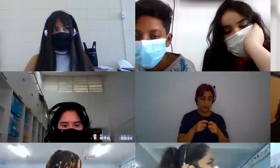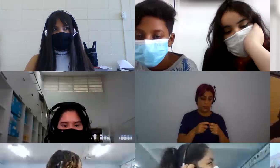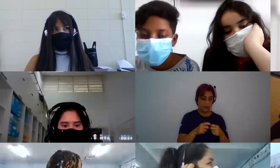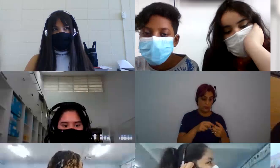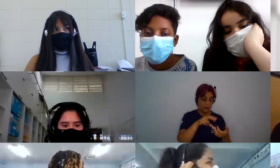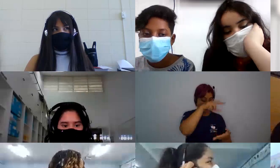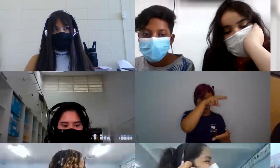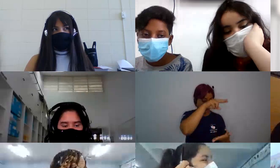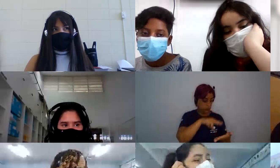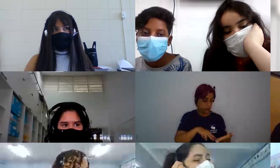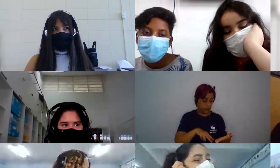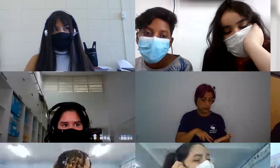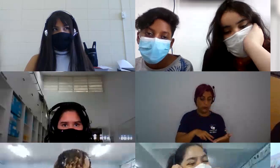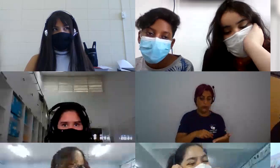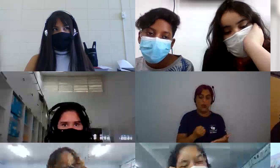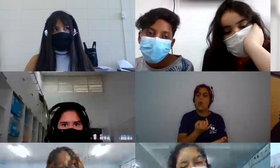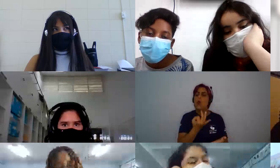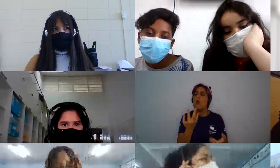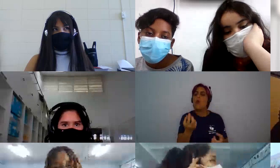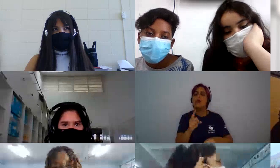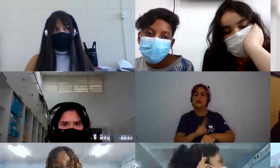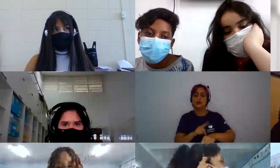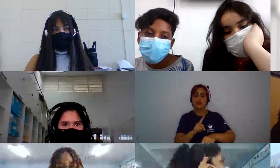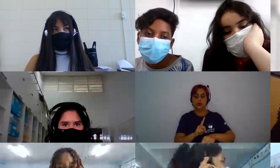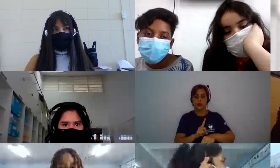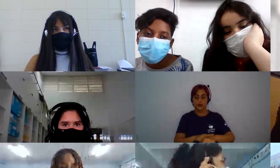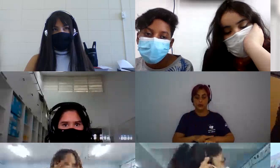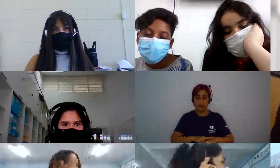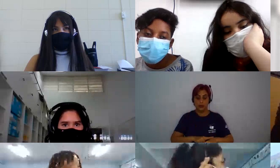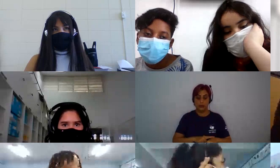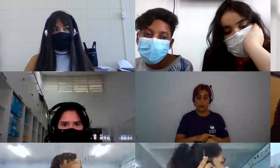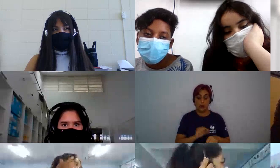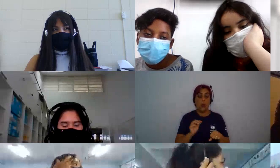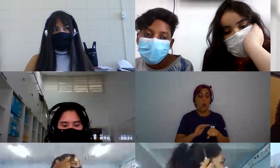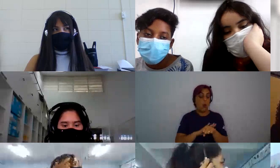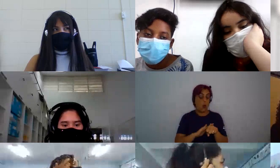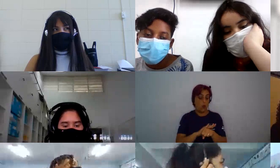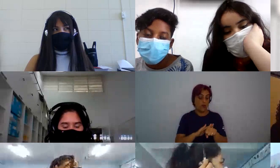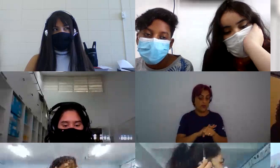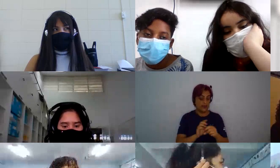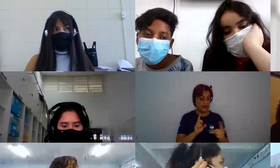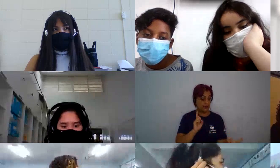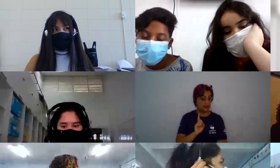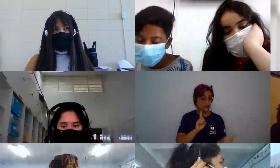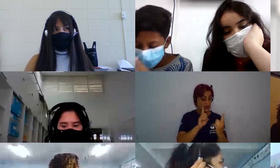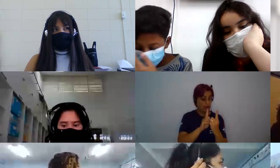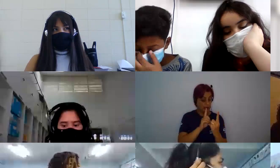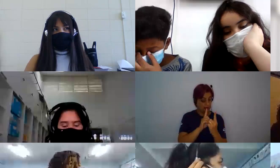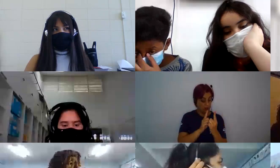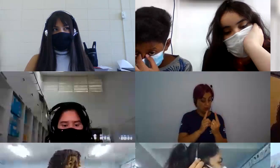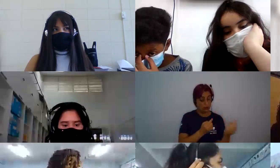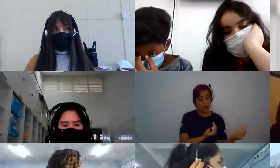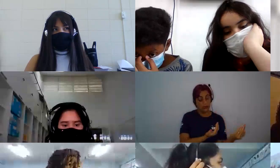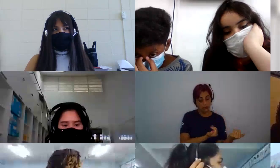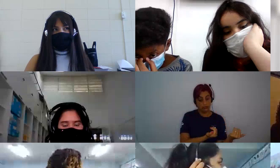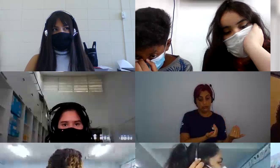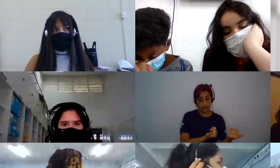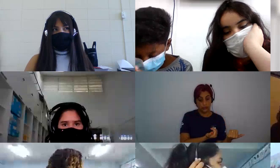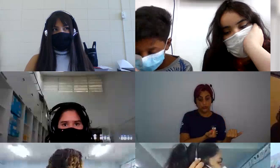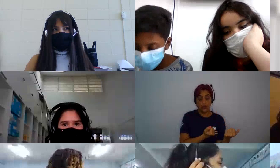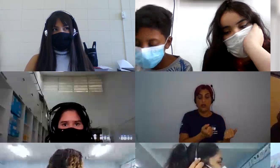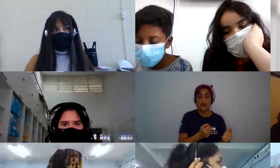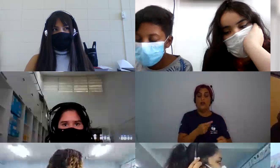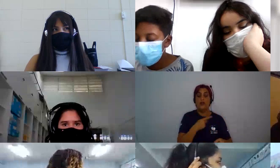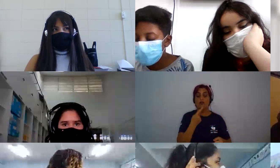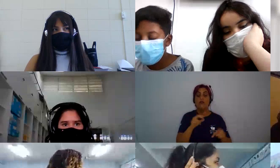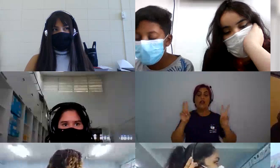a médica pediatra, falava com a menina, com o menino, que tem a idade de vocês, viu? É tudo a idade de vocês, 12, 13, 14 anos, falava